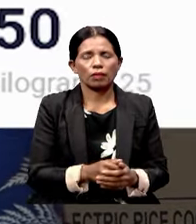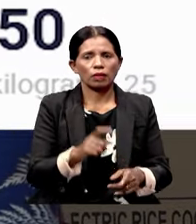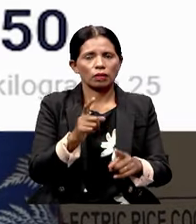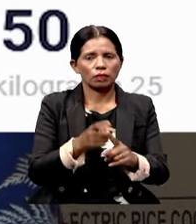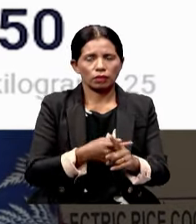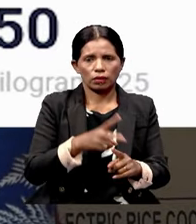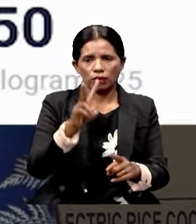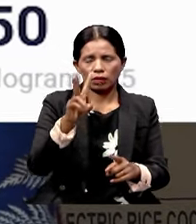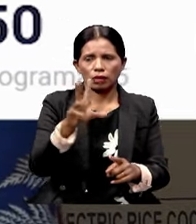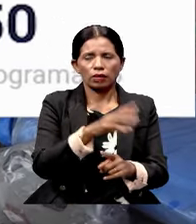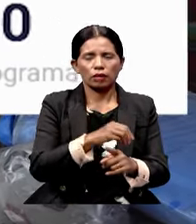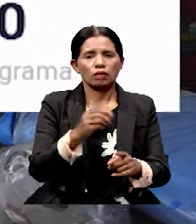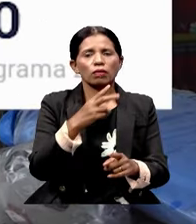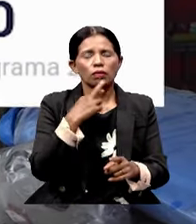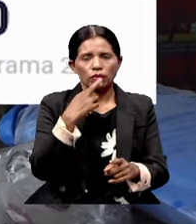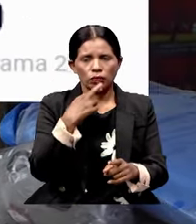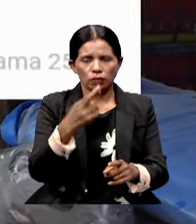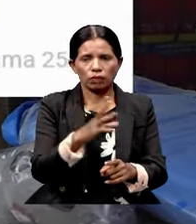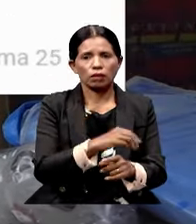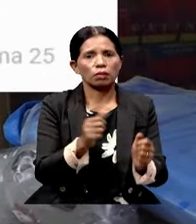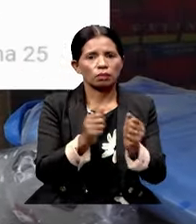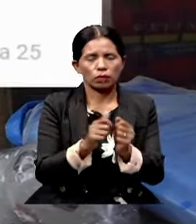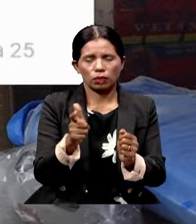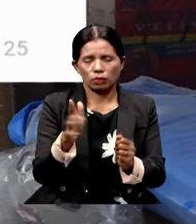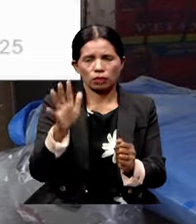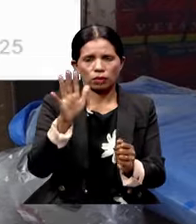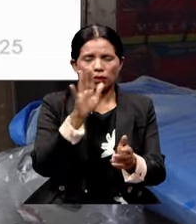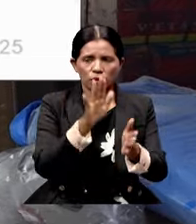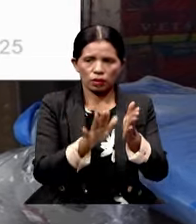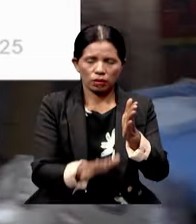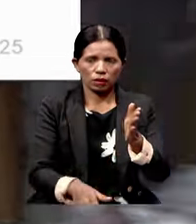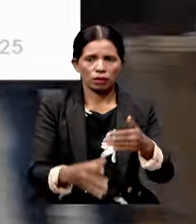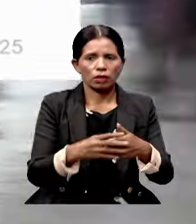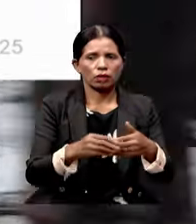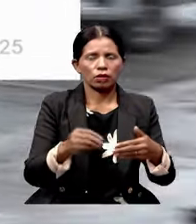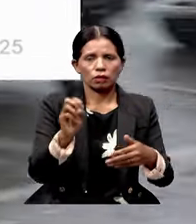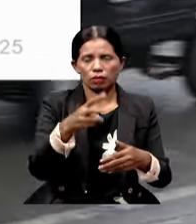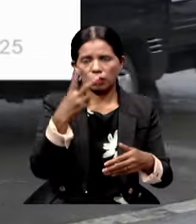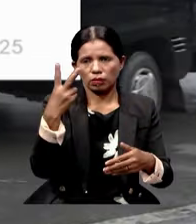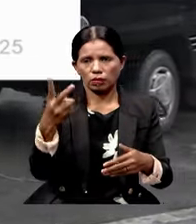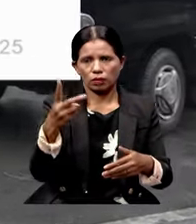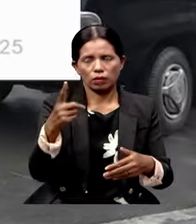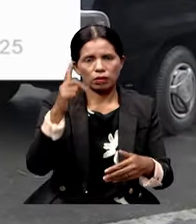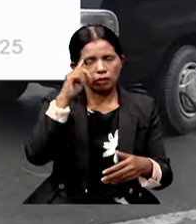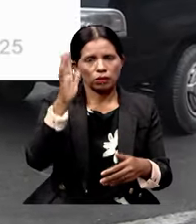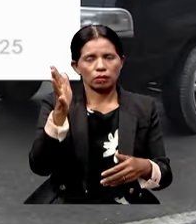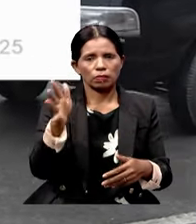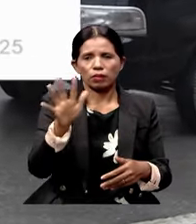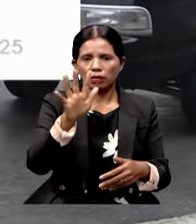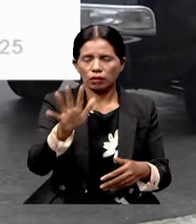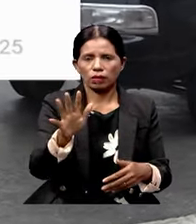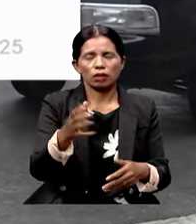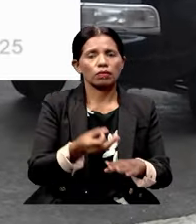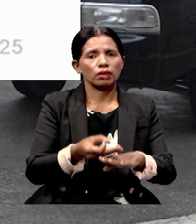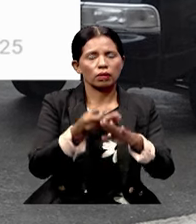ruak folin fos kilograma ruanuresan lima, folin kiik liu dolar sanuresan rua centavos ruanuresan lima, no folin